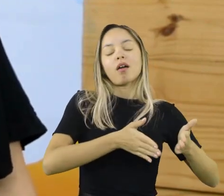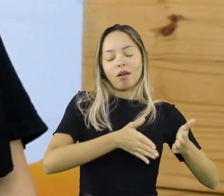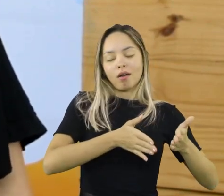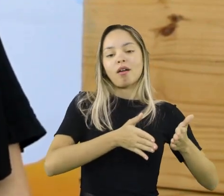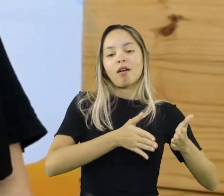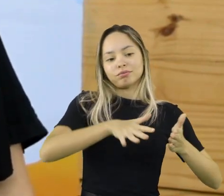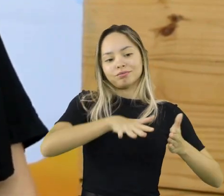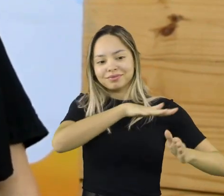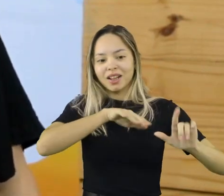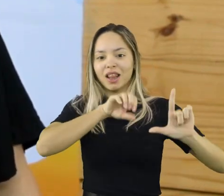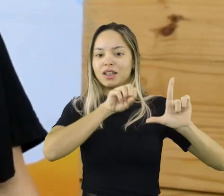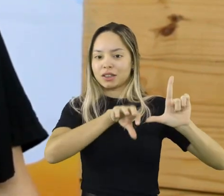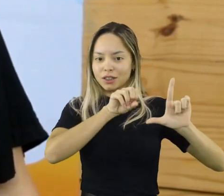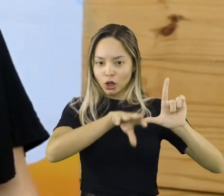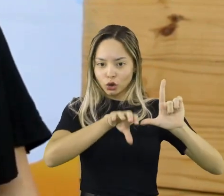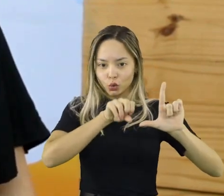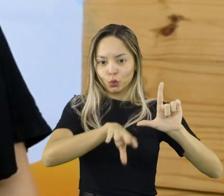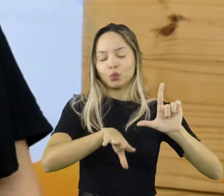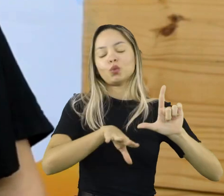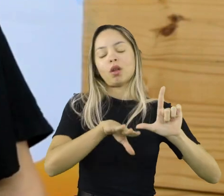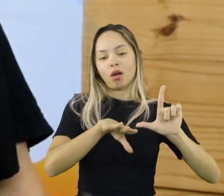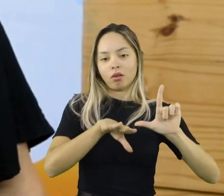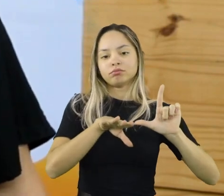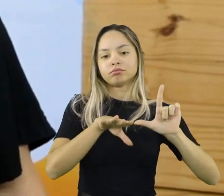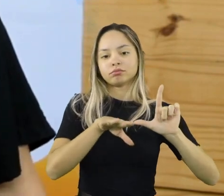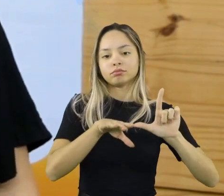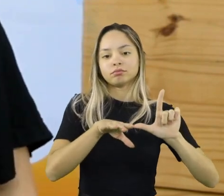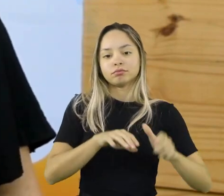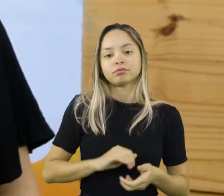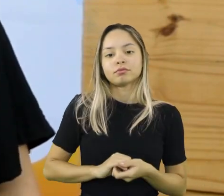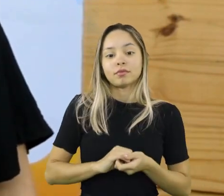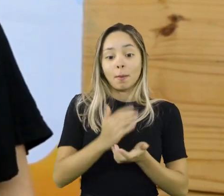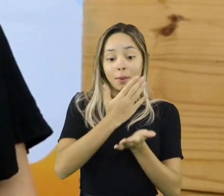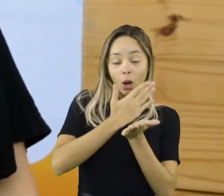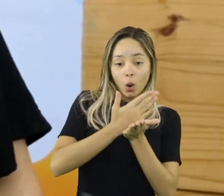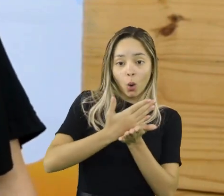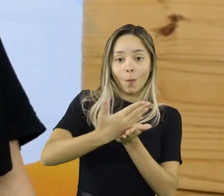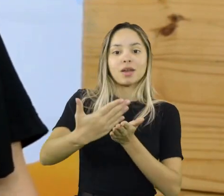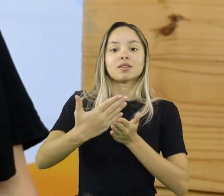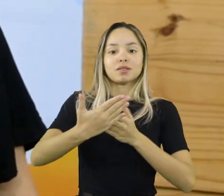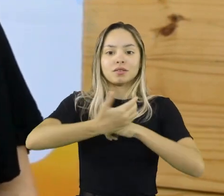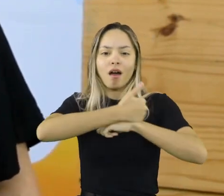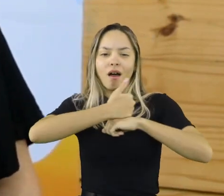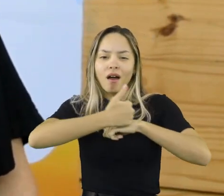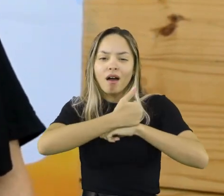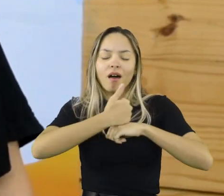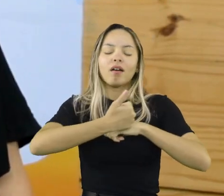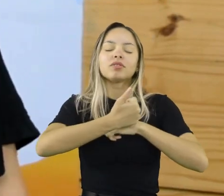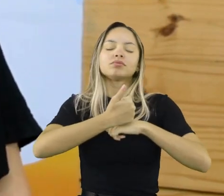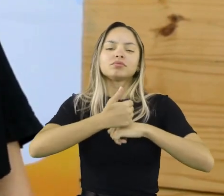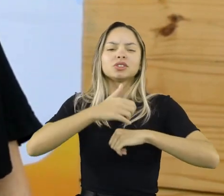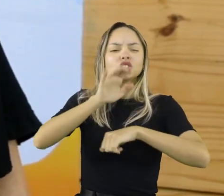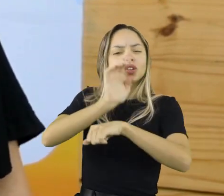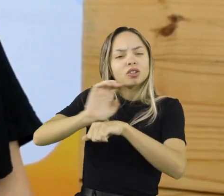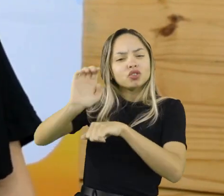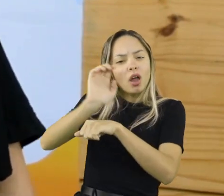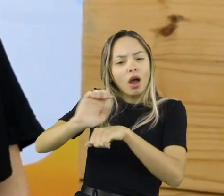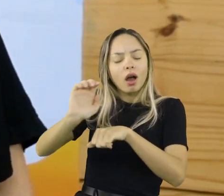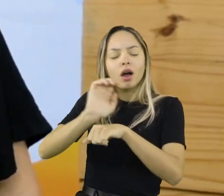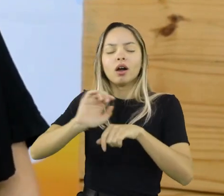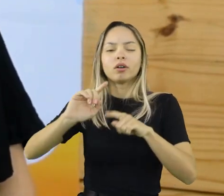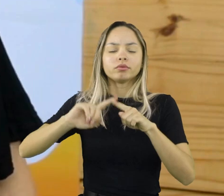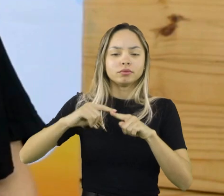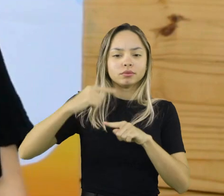ele fez ali para iniciar a sua carreira como estagiário, ou talvez depois